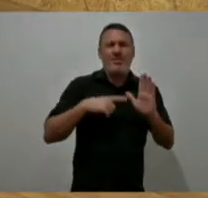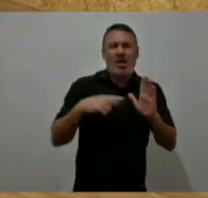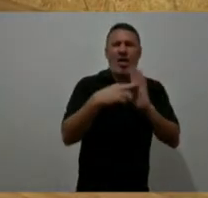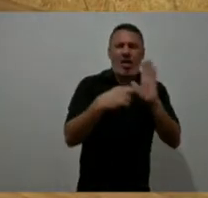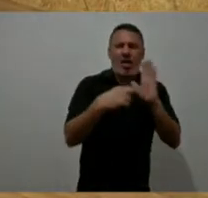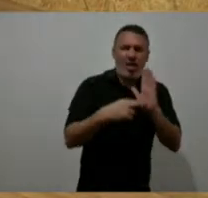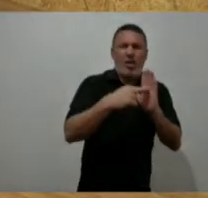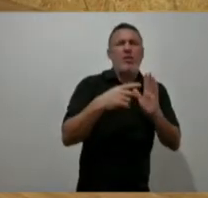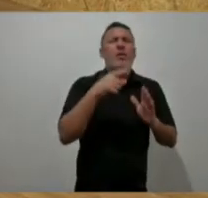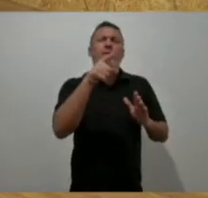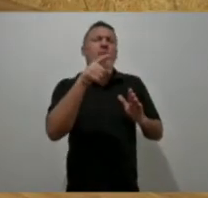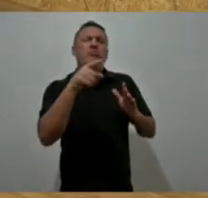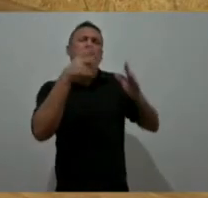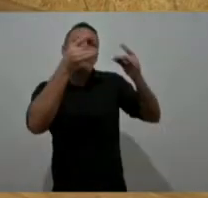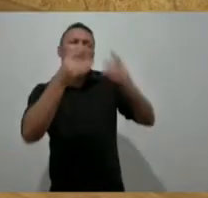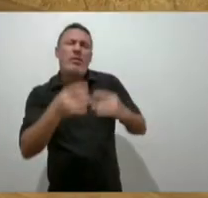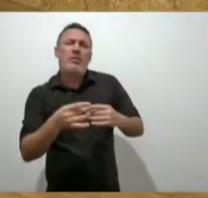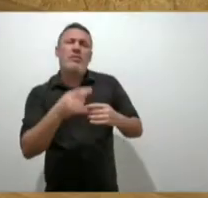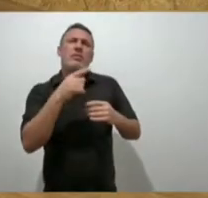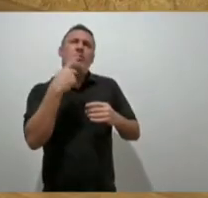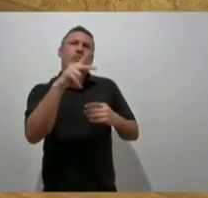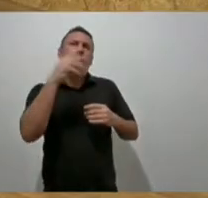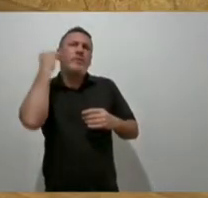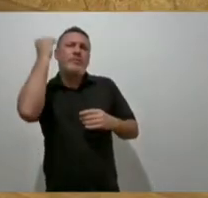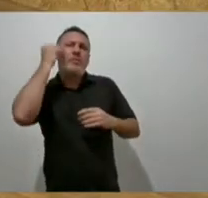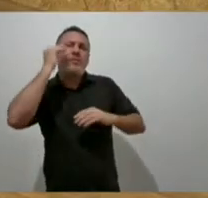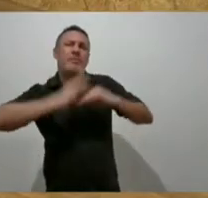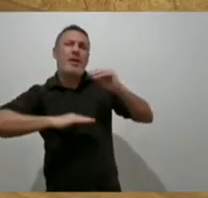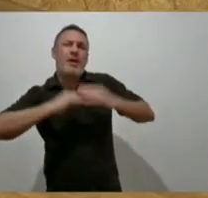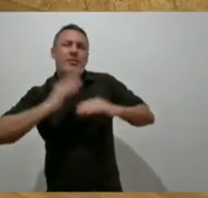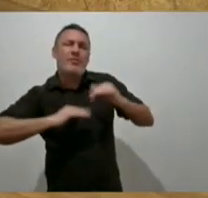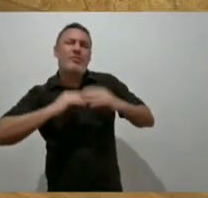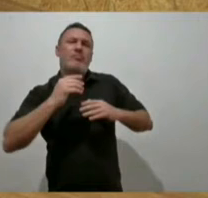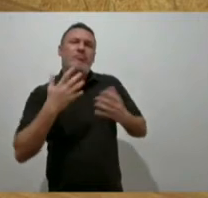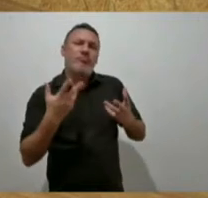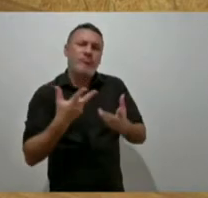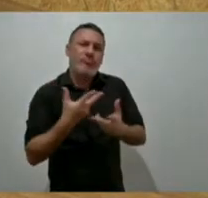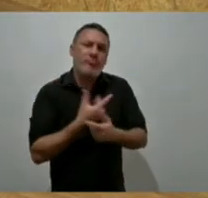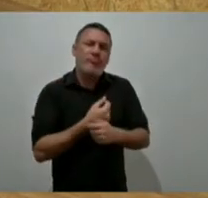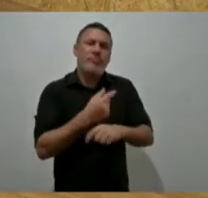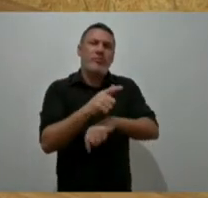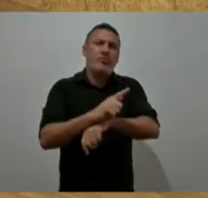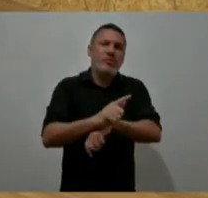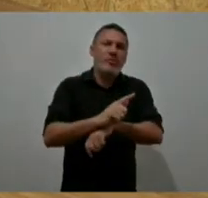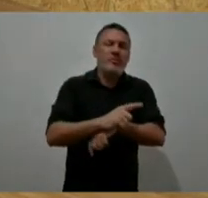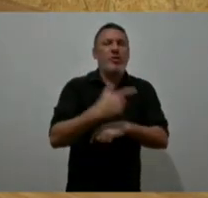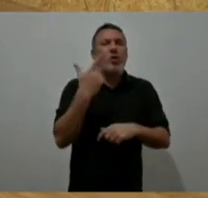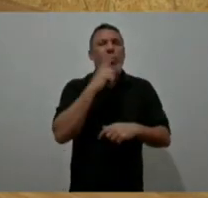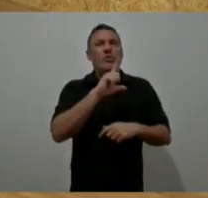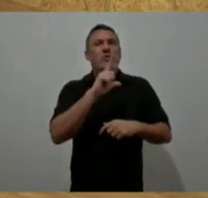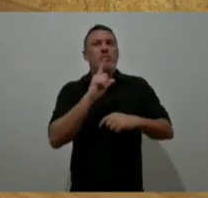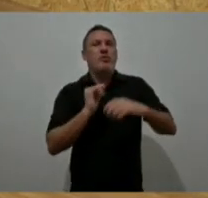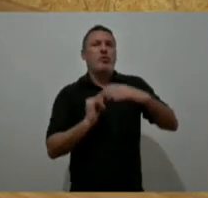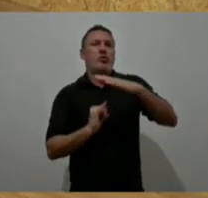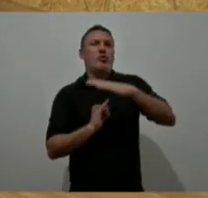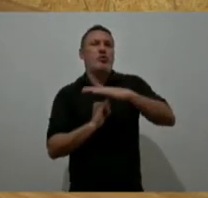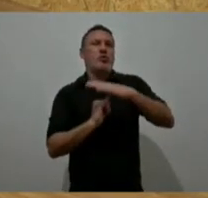boas práticas de gestão foram importantes para o sucesso da organização até aqui.